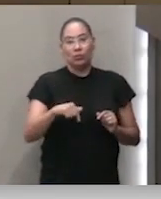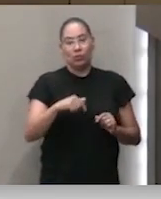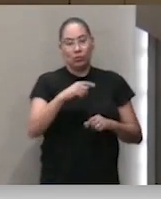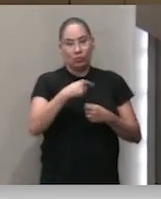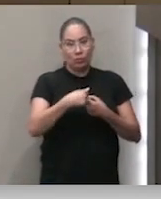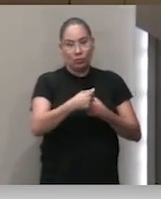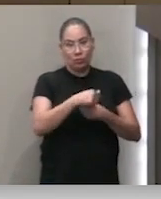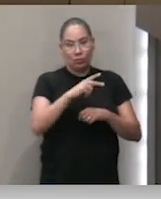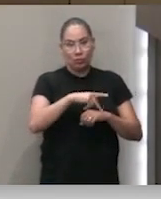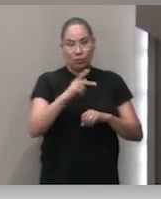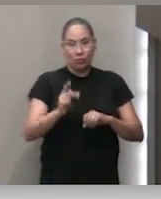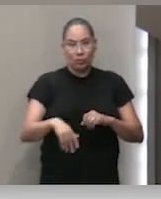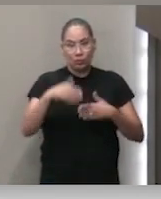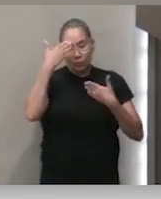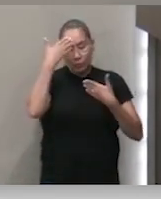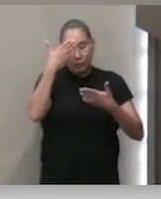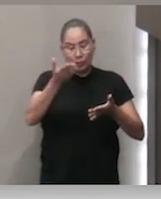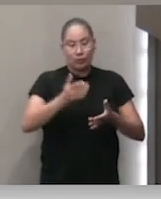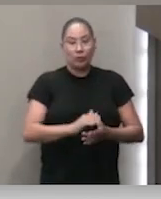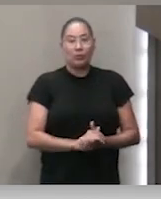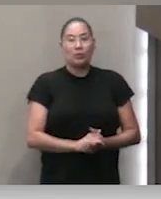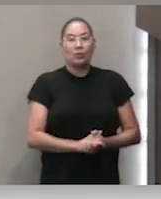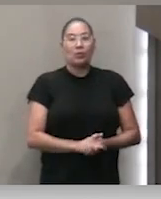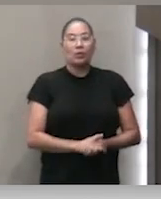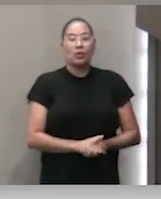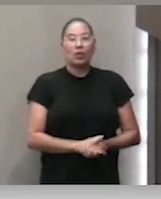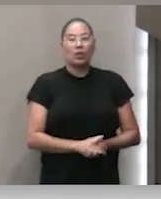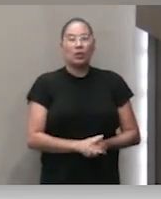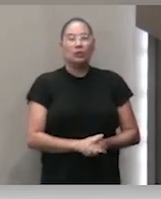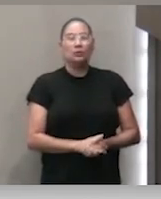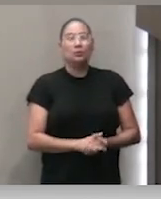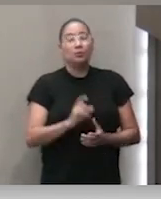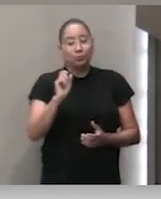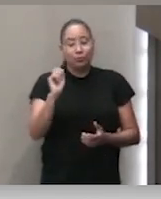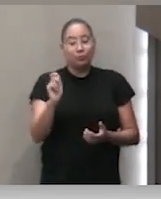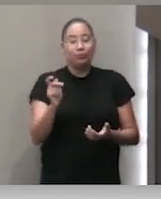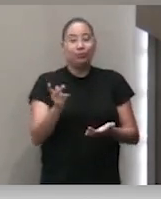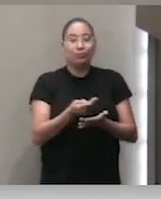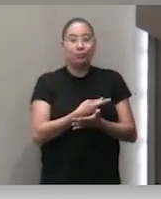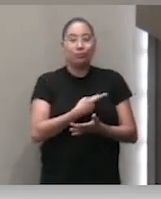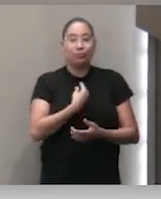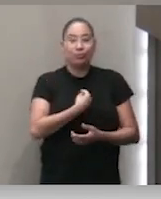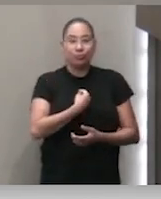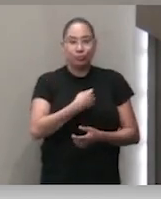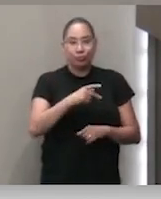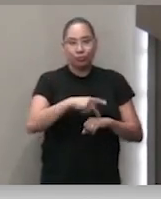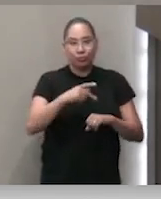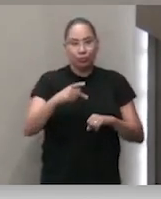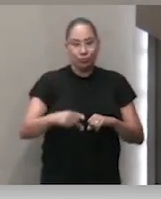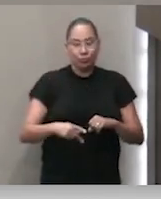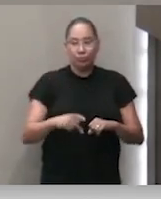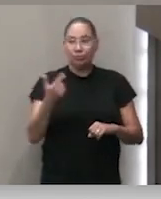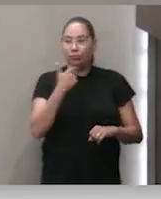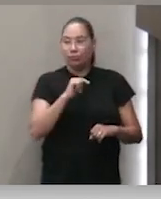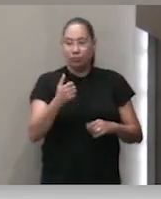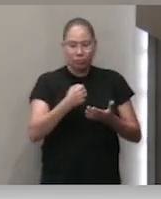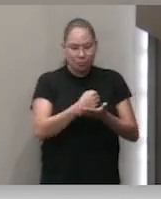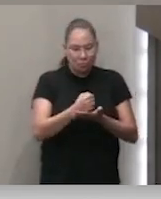município. Muito bem, obrigado, vereadora Ada. E é o que está acontecendo em Passo Fundo. E sabemos que aqui não tem base, não